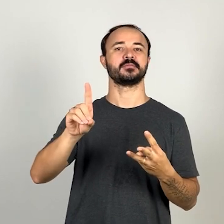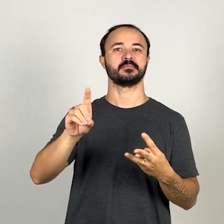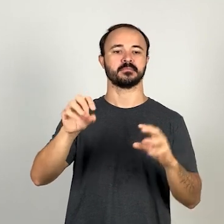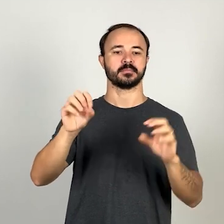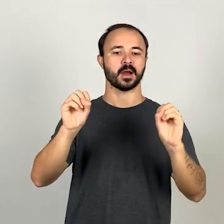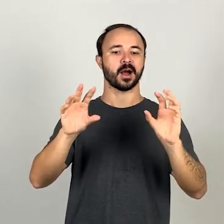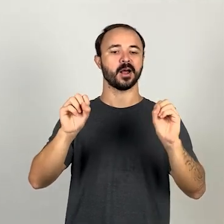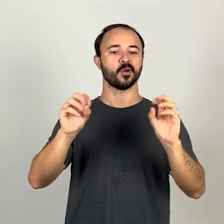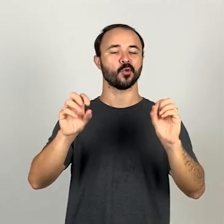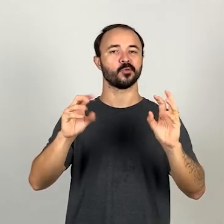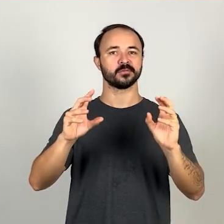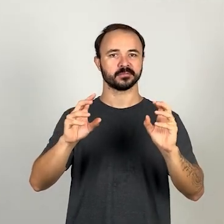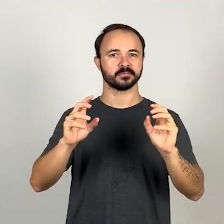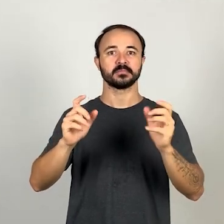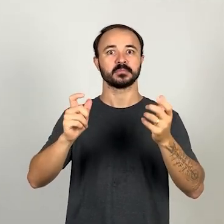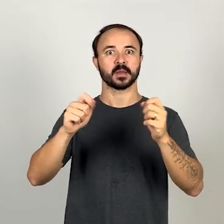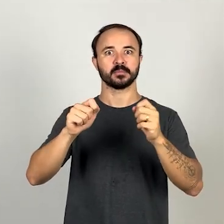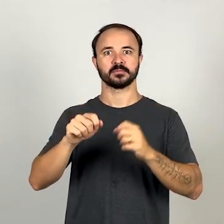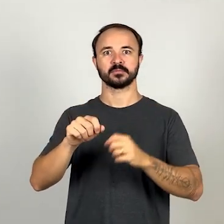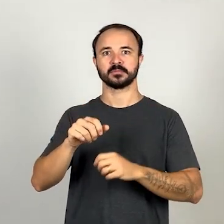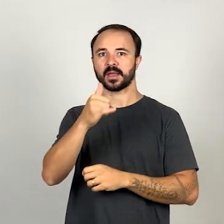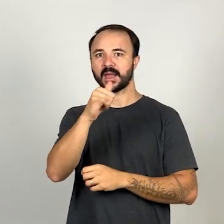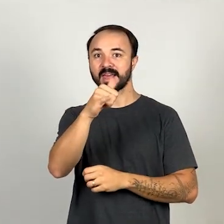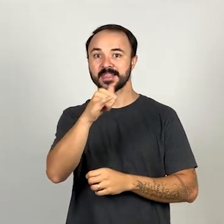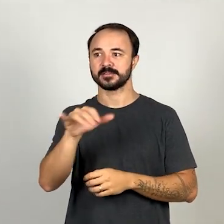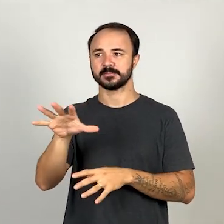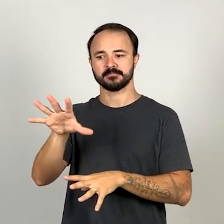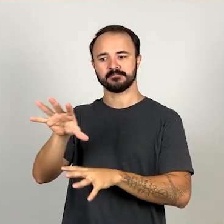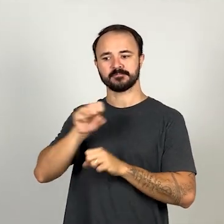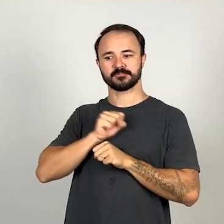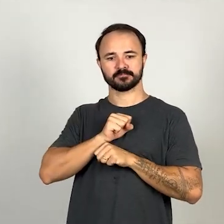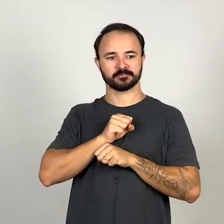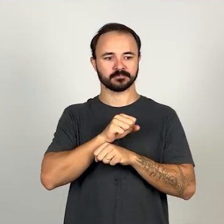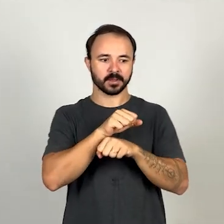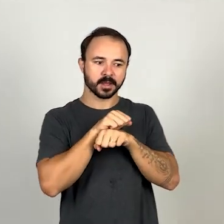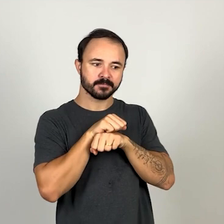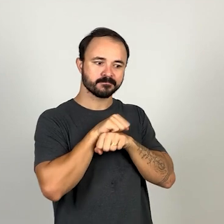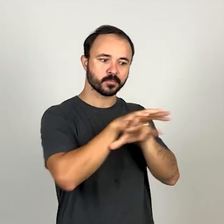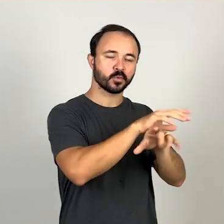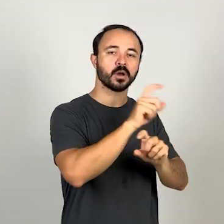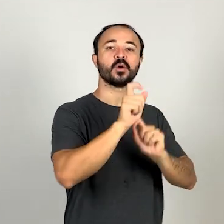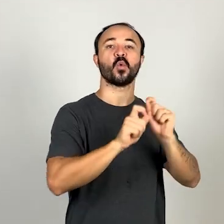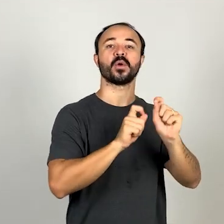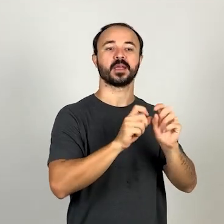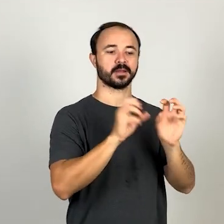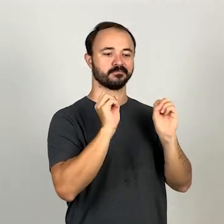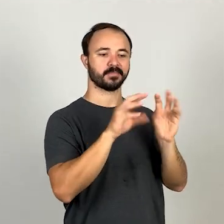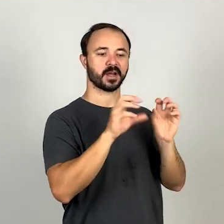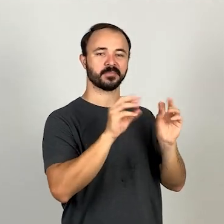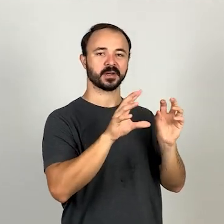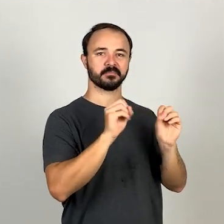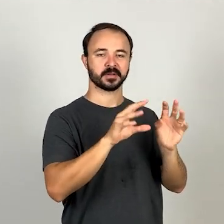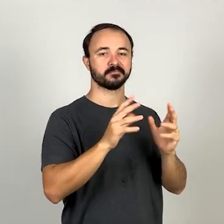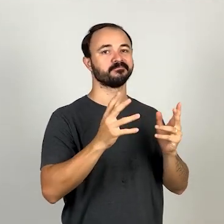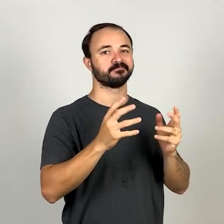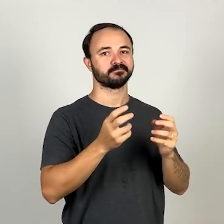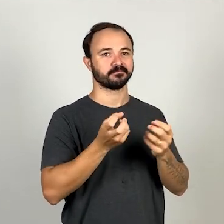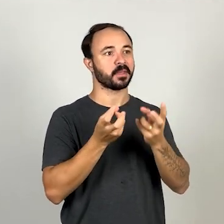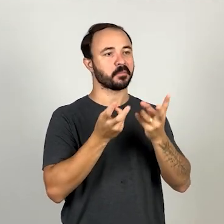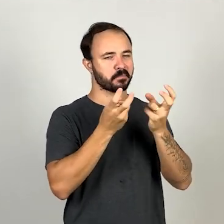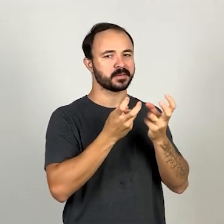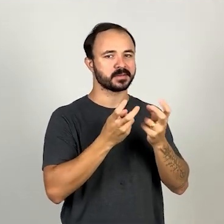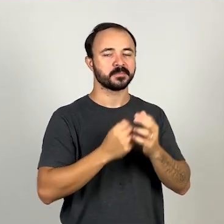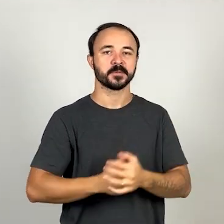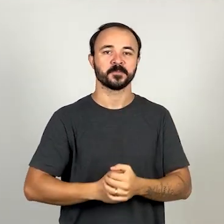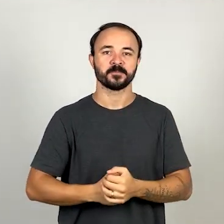que vão permitir a energia luminosa ser visível. Também nós temos os interruptores,